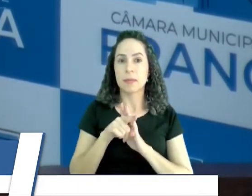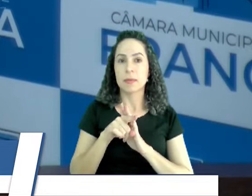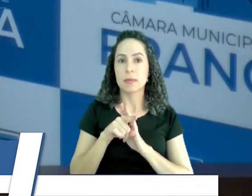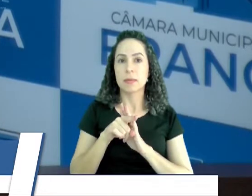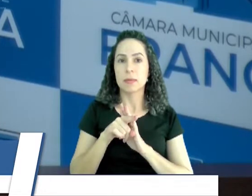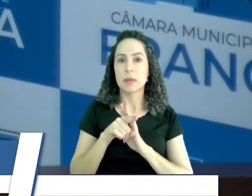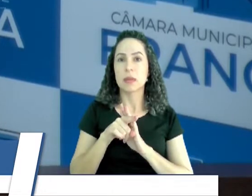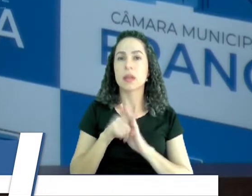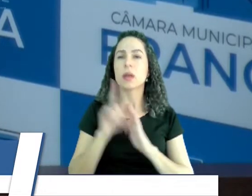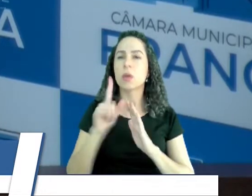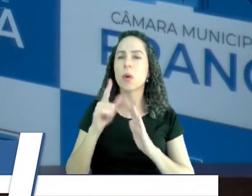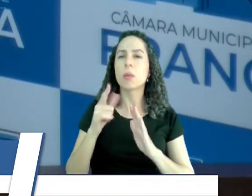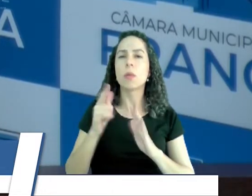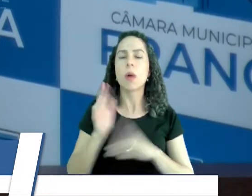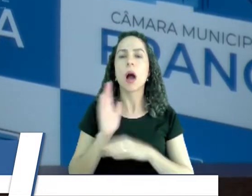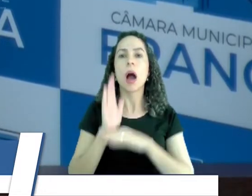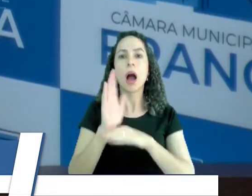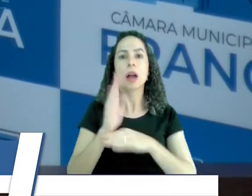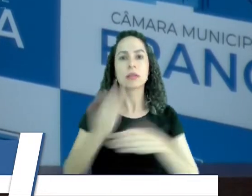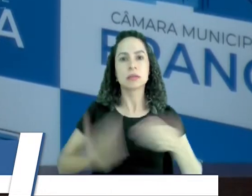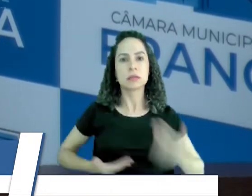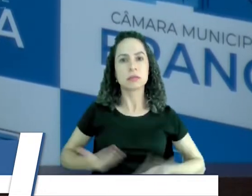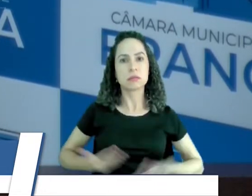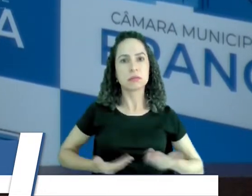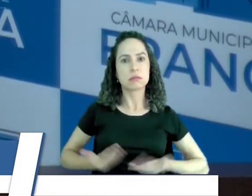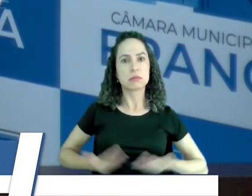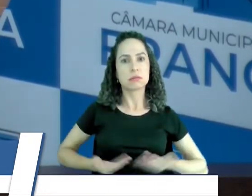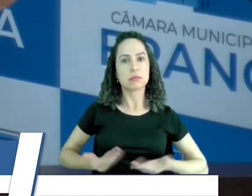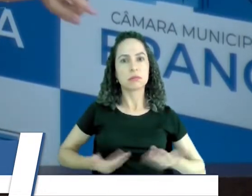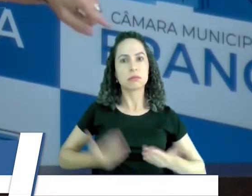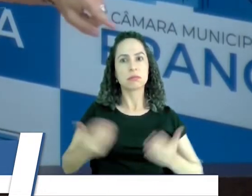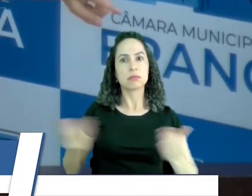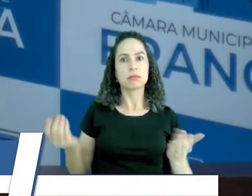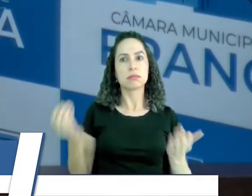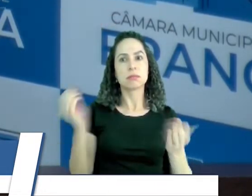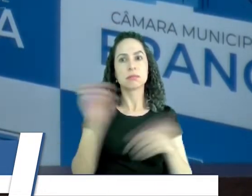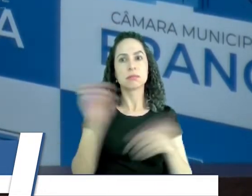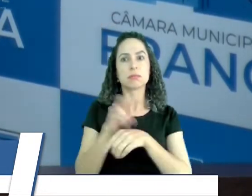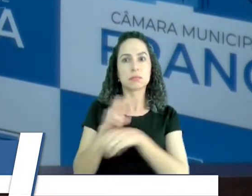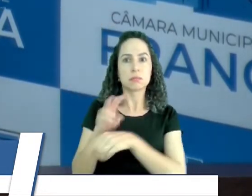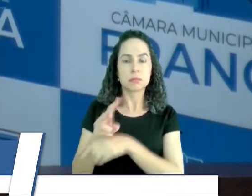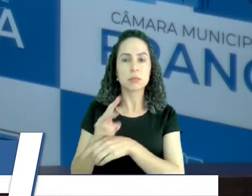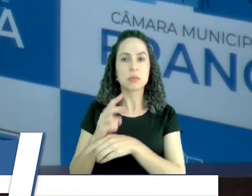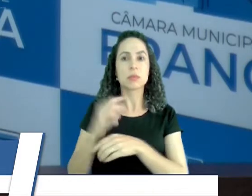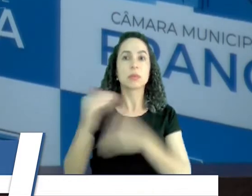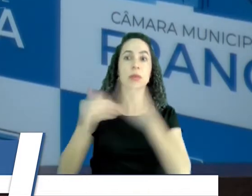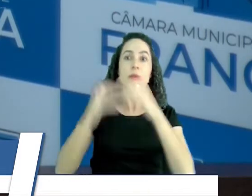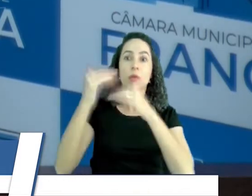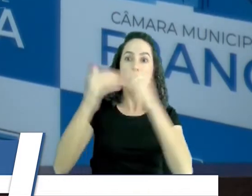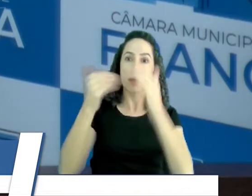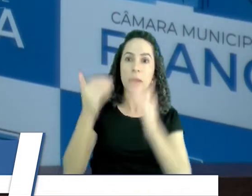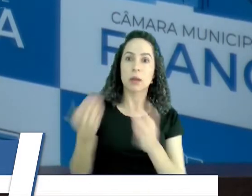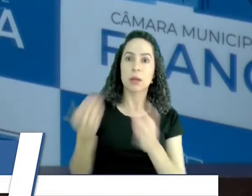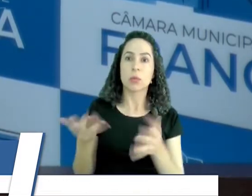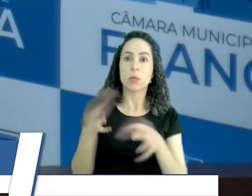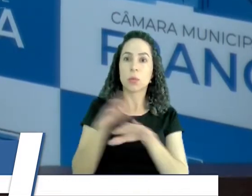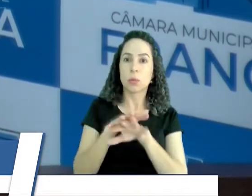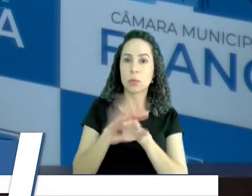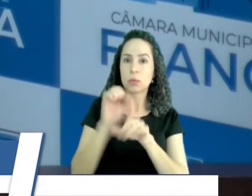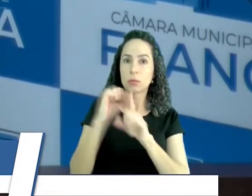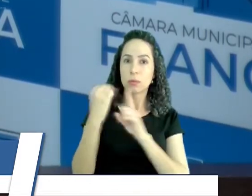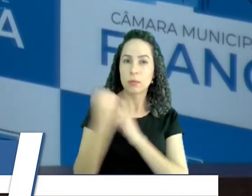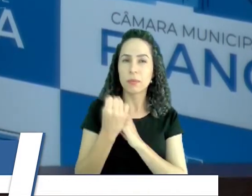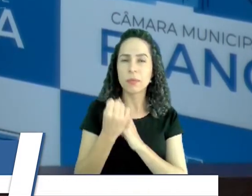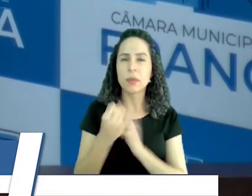geração de emprego, desenvolvimento e inclusão social. Aqui hoje, quando o vereador, quando vocês falaram de